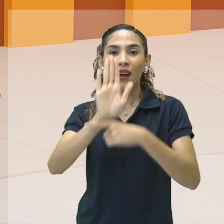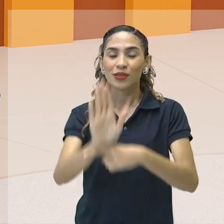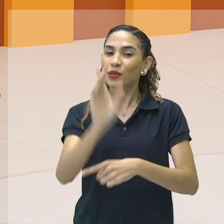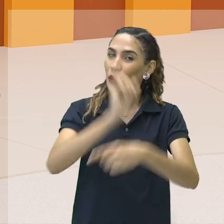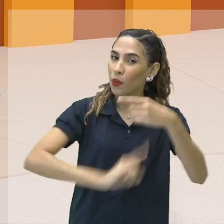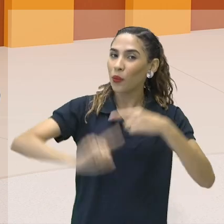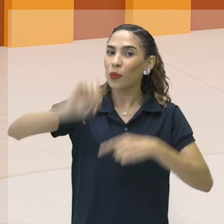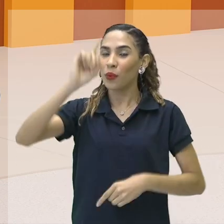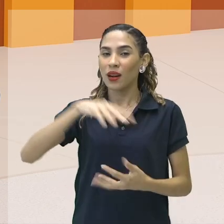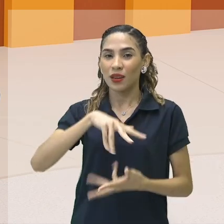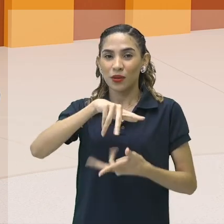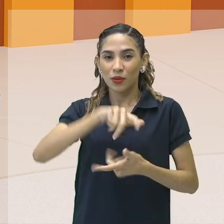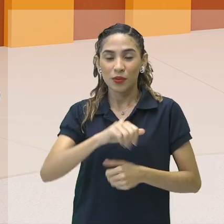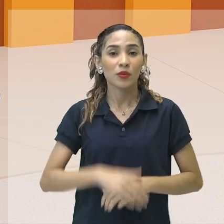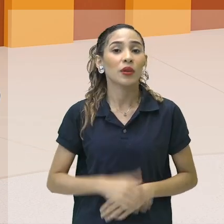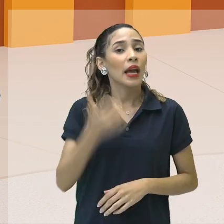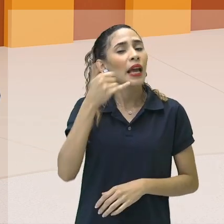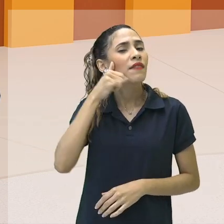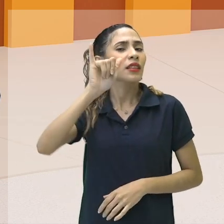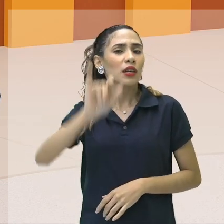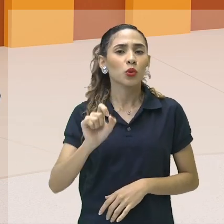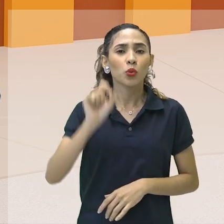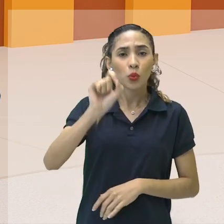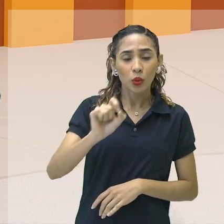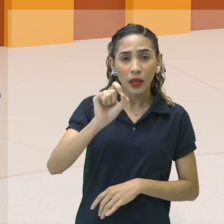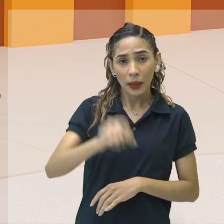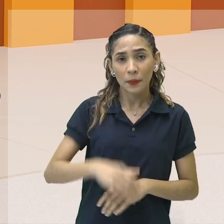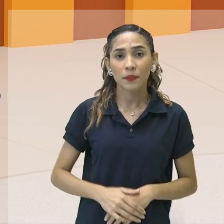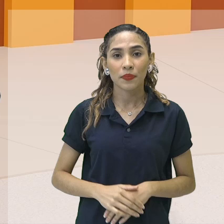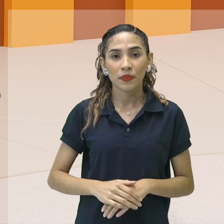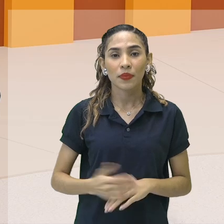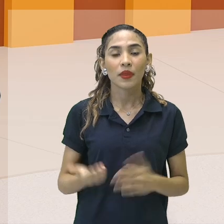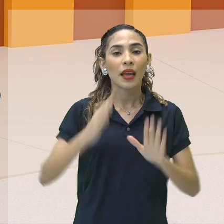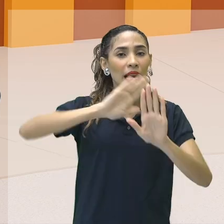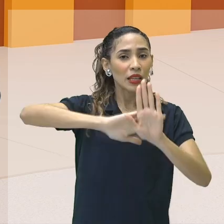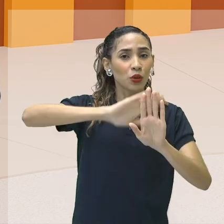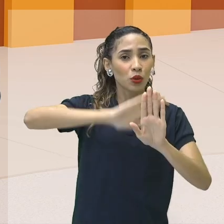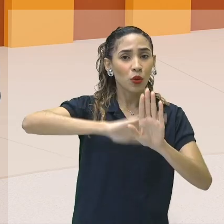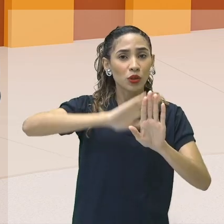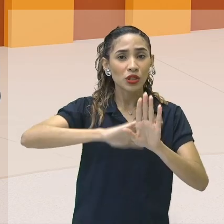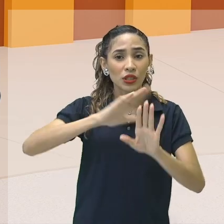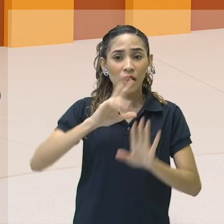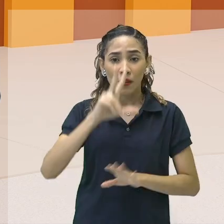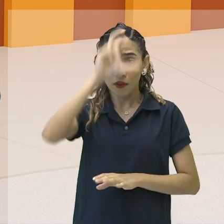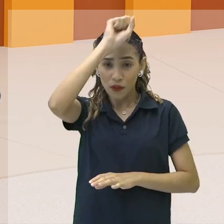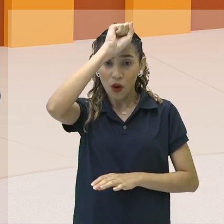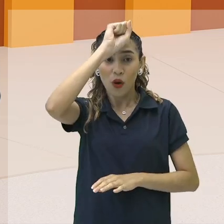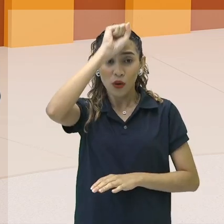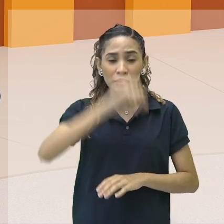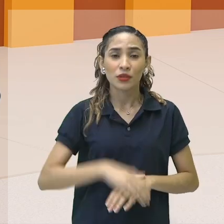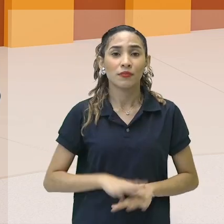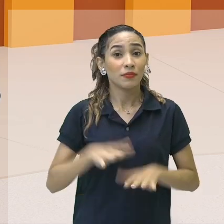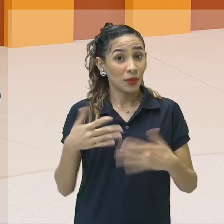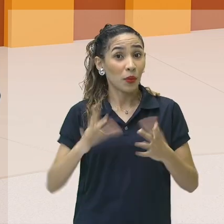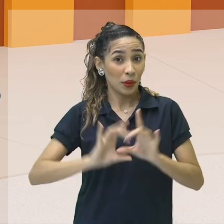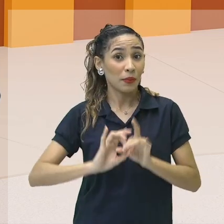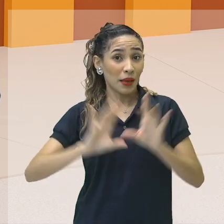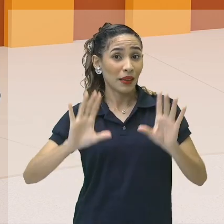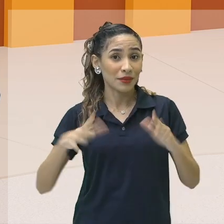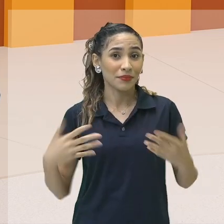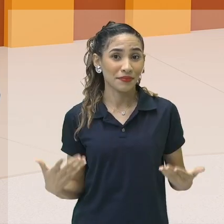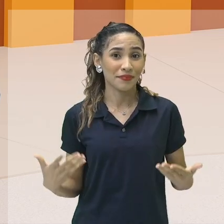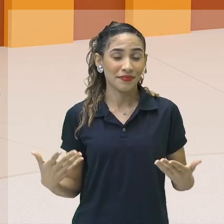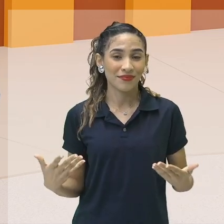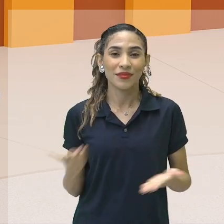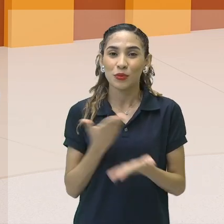mundo. Fugindo de quê? Daquelas ideologias dominantes. Olha a questão da liberdade aí, né? Olha o que o estudo